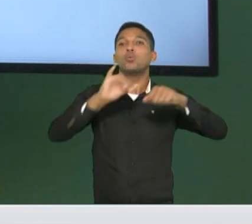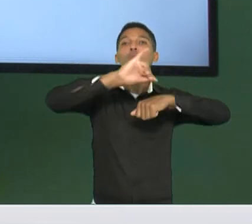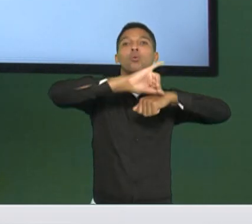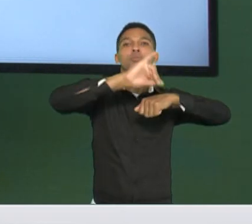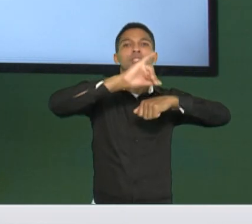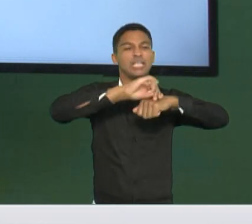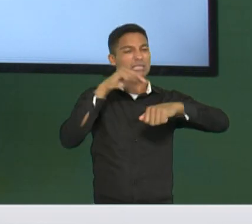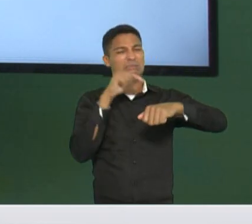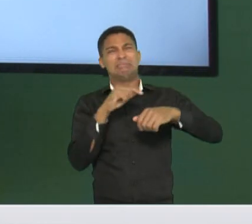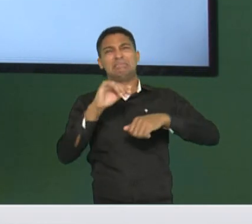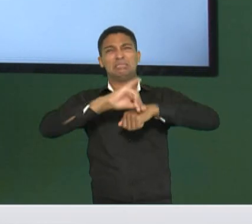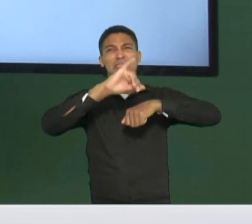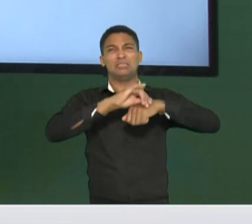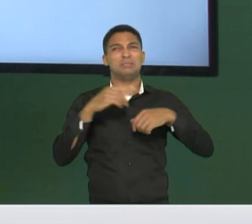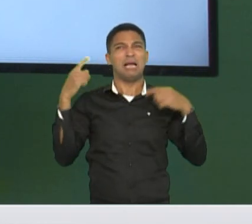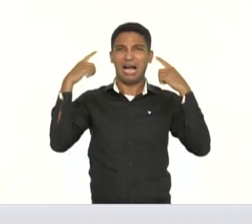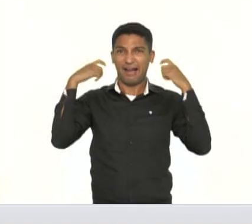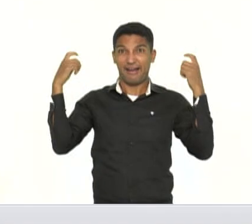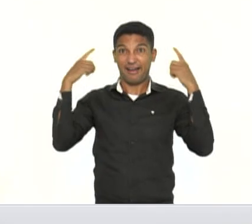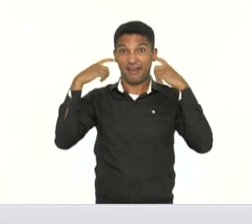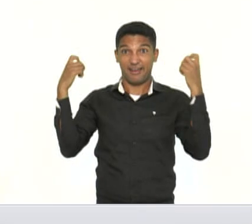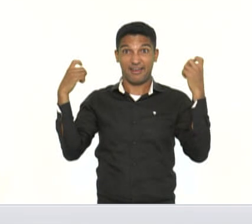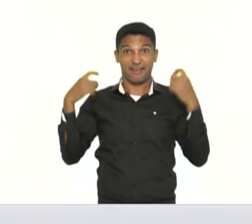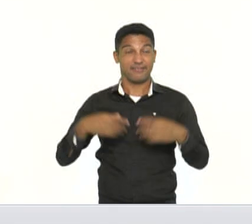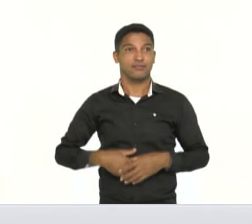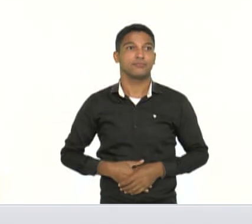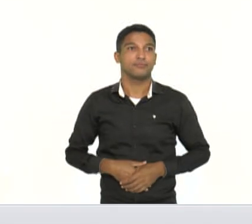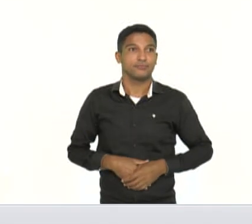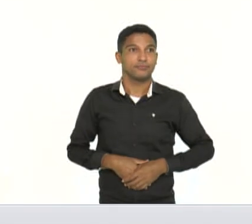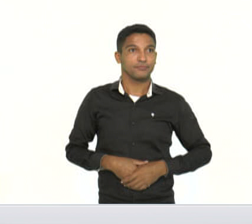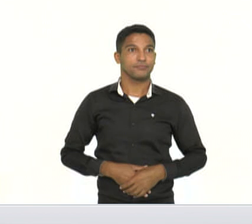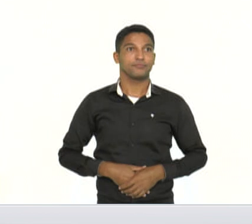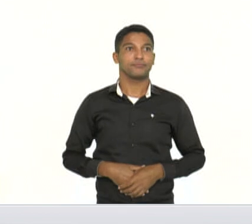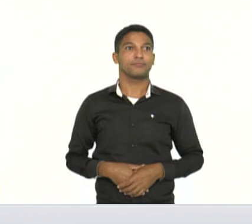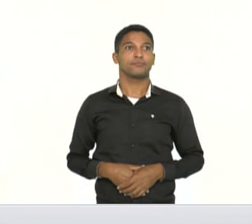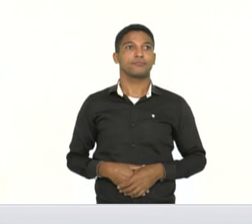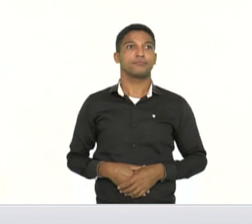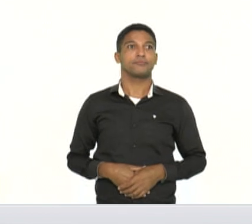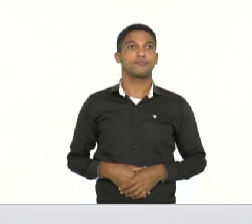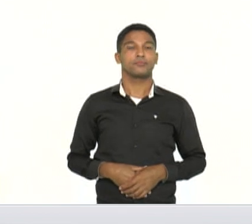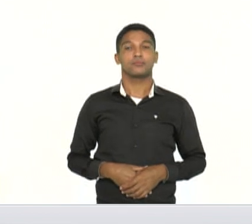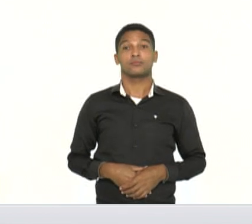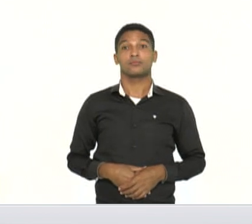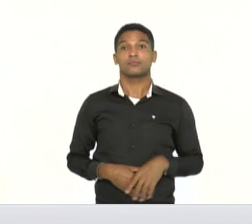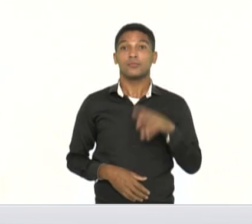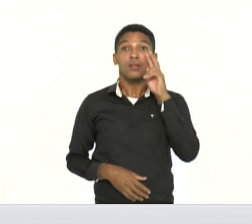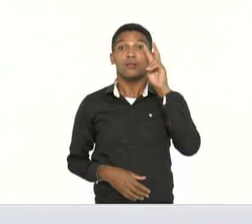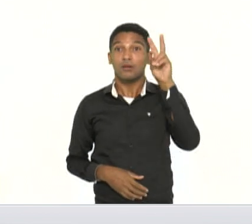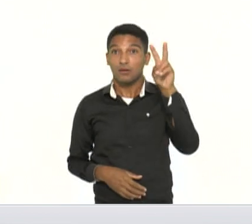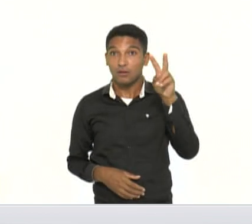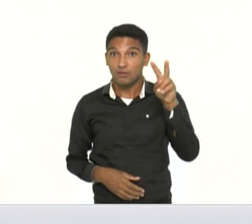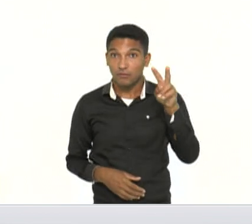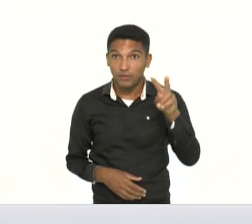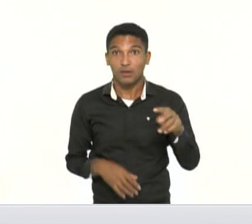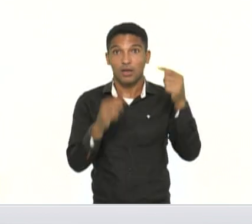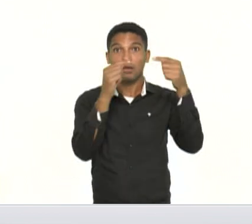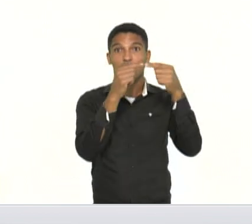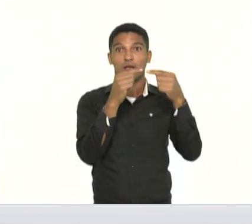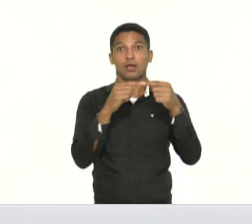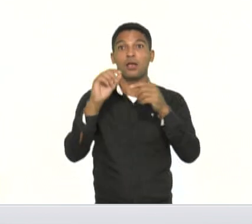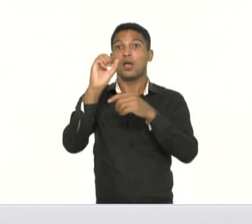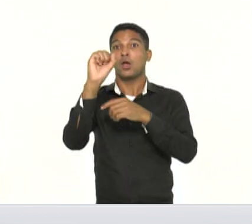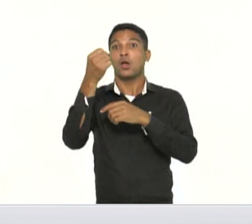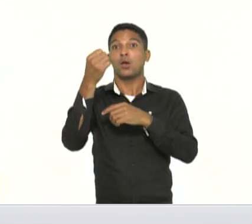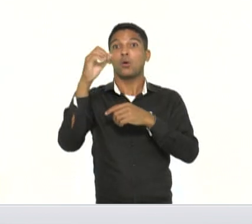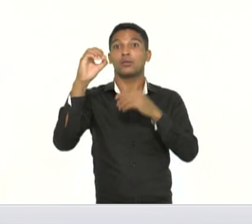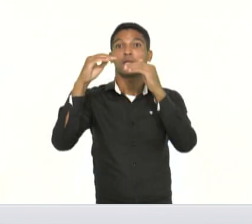que prejudicam nossa audição. Ó, confira abaixo em quais situações você pode se deparar com sons acima de